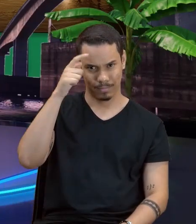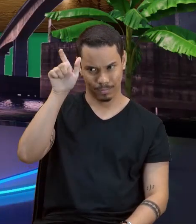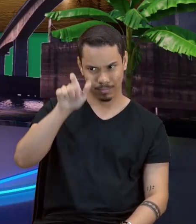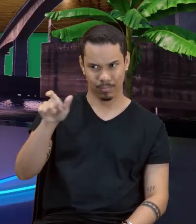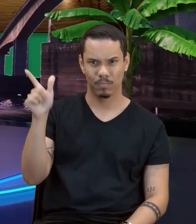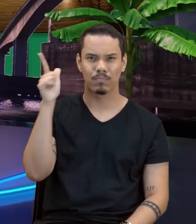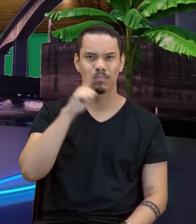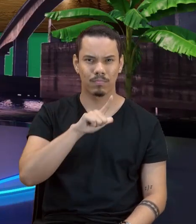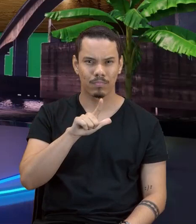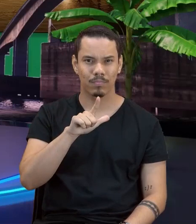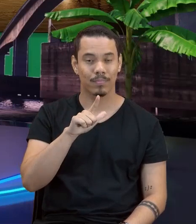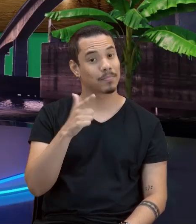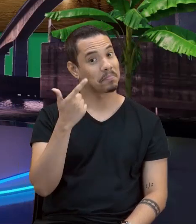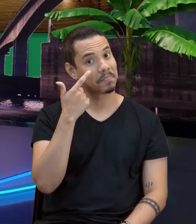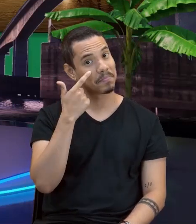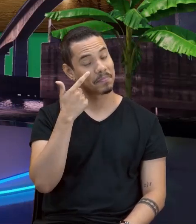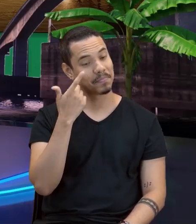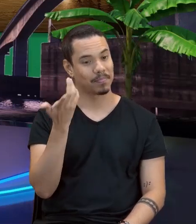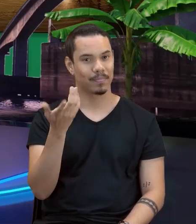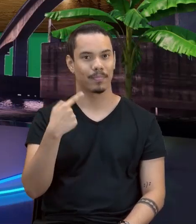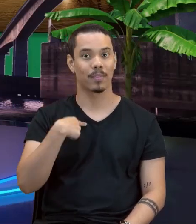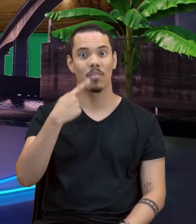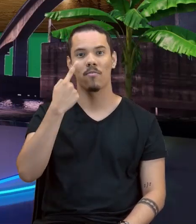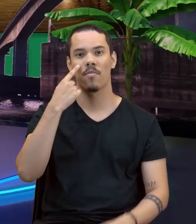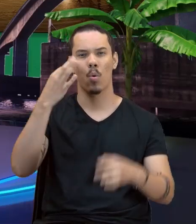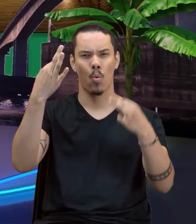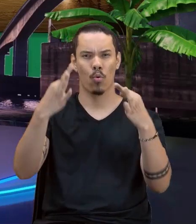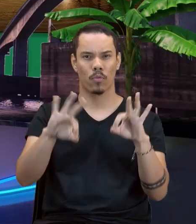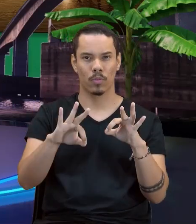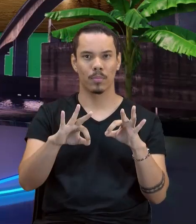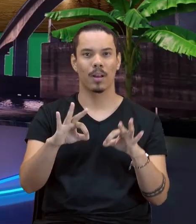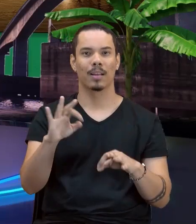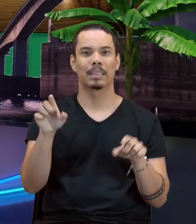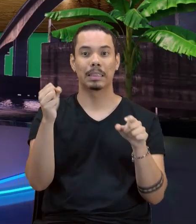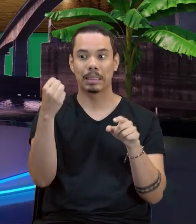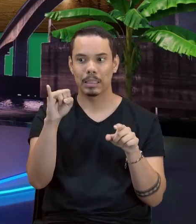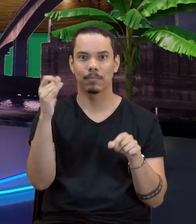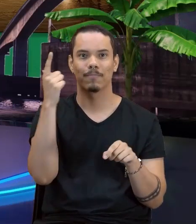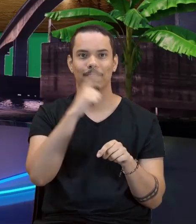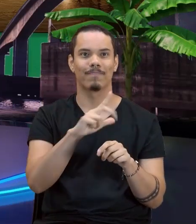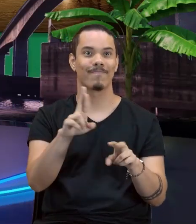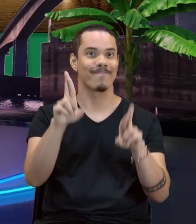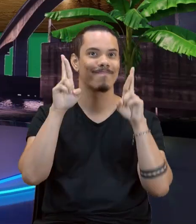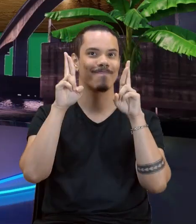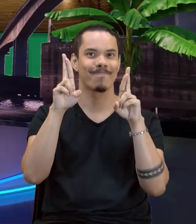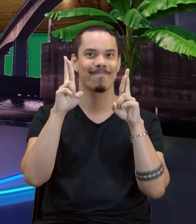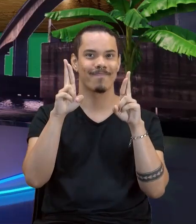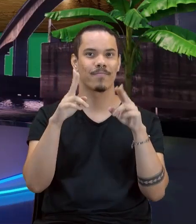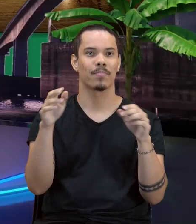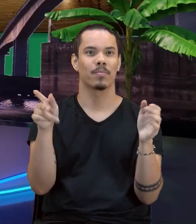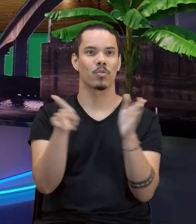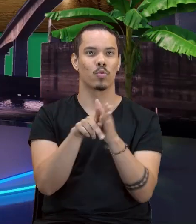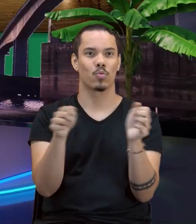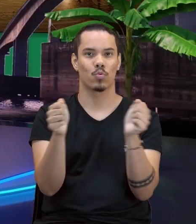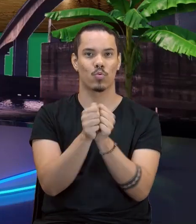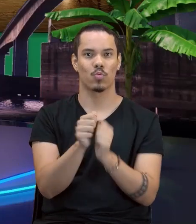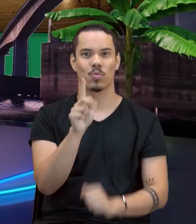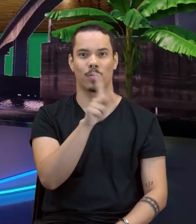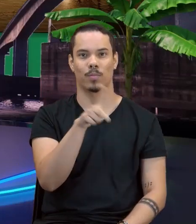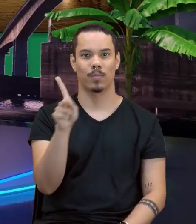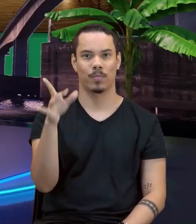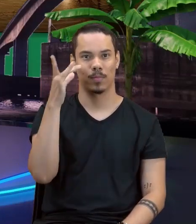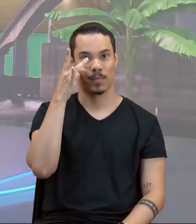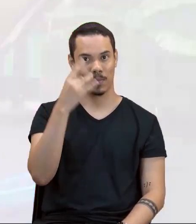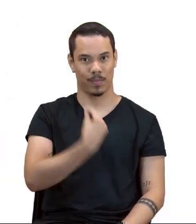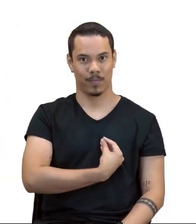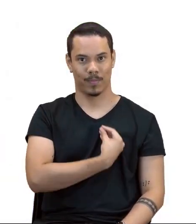acho que sim. Vamos agora confirmar e vamos vibrar a cada acerto de você aí com o seu professor presencial. Beleza,